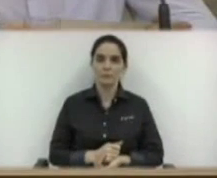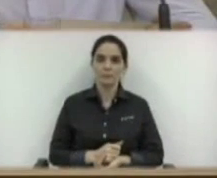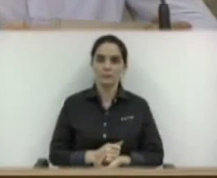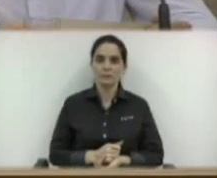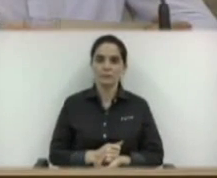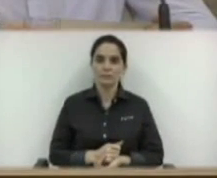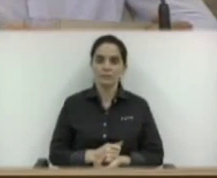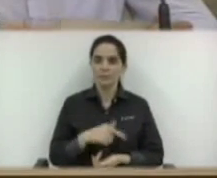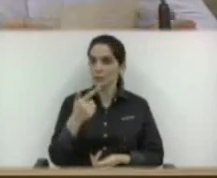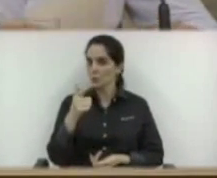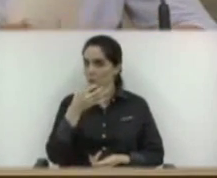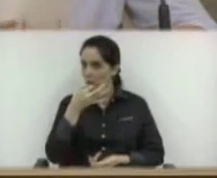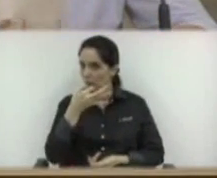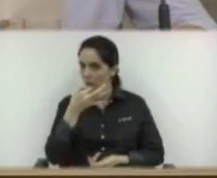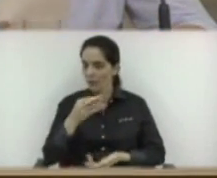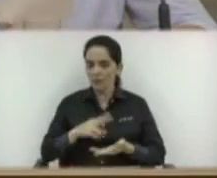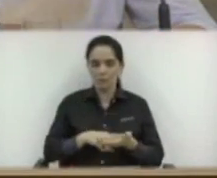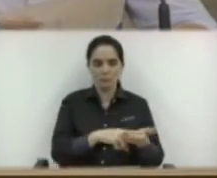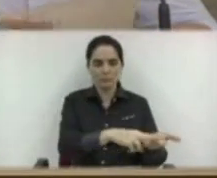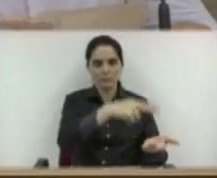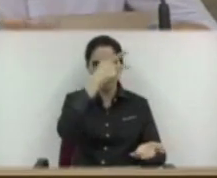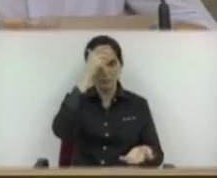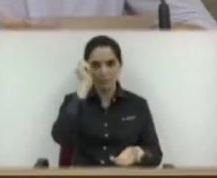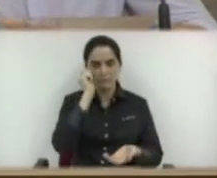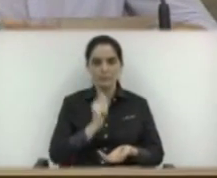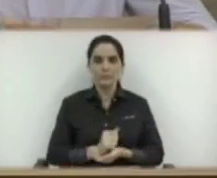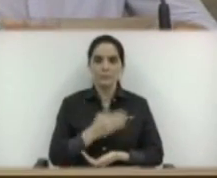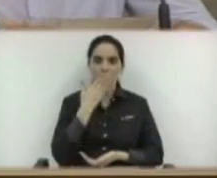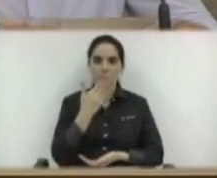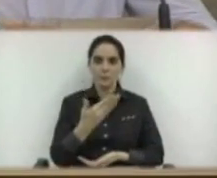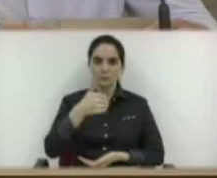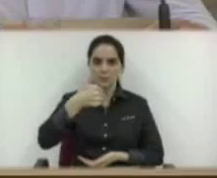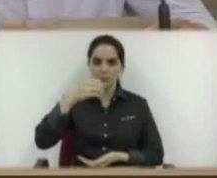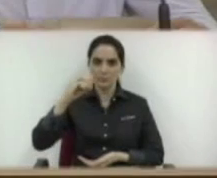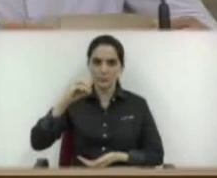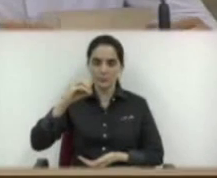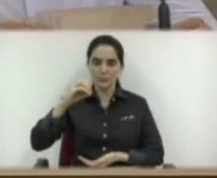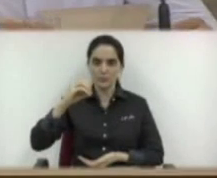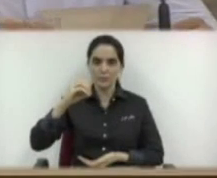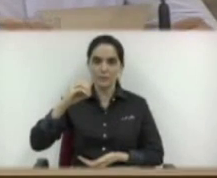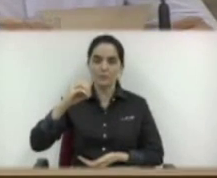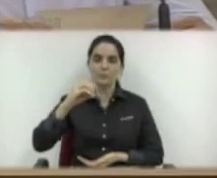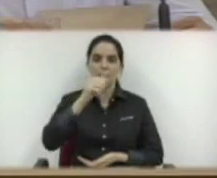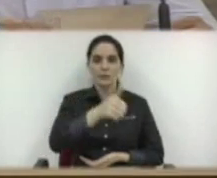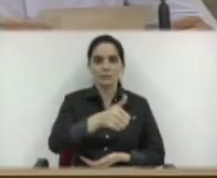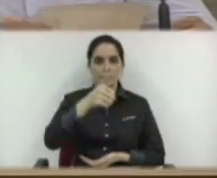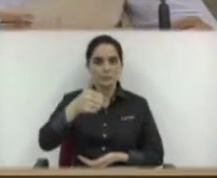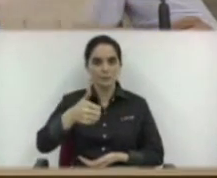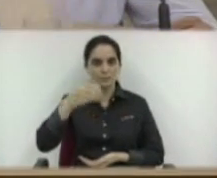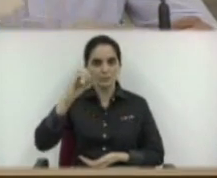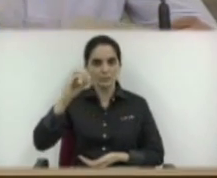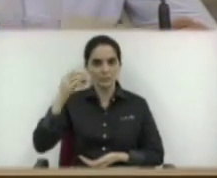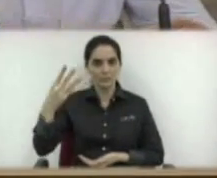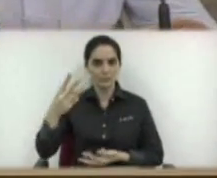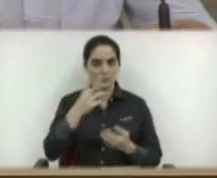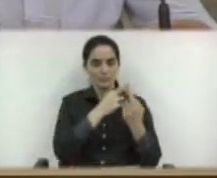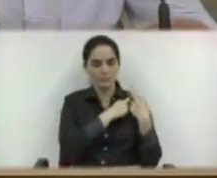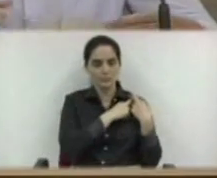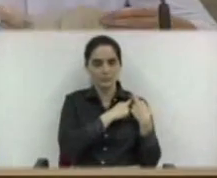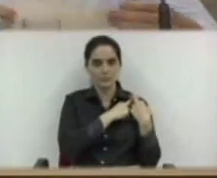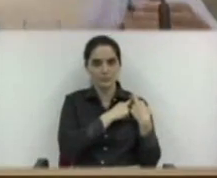discussão. Não havendo quem queira, encaminhe-se ao Executivo. Requerimento 1103, autora, vereadora